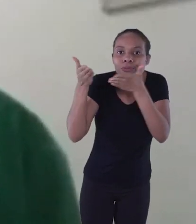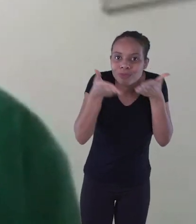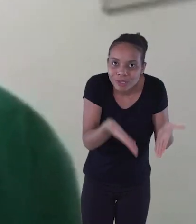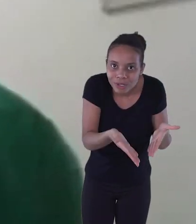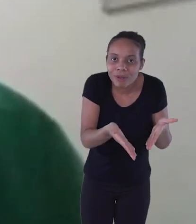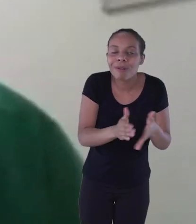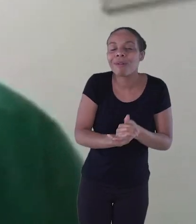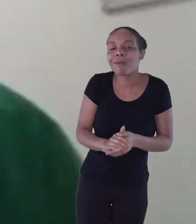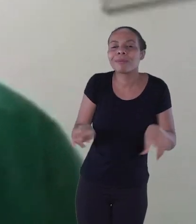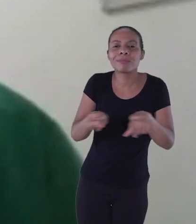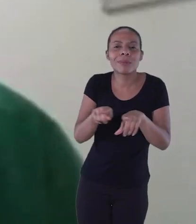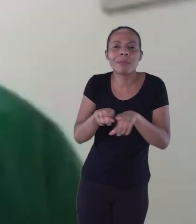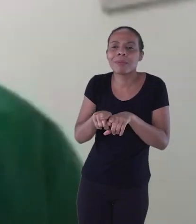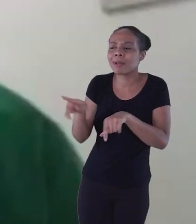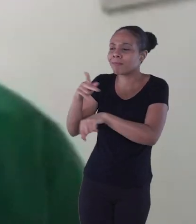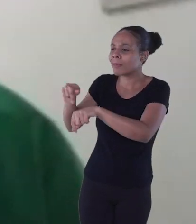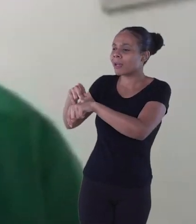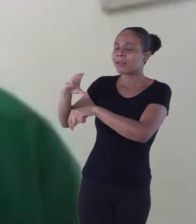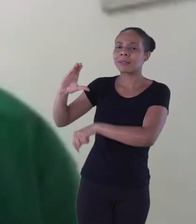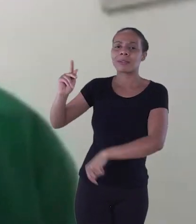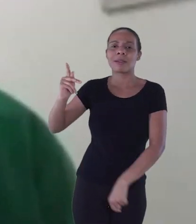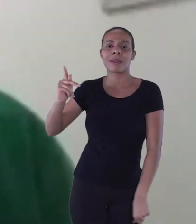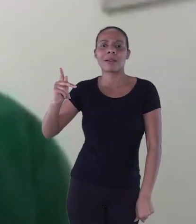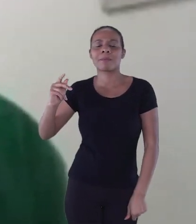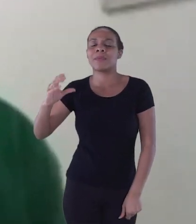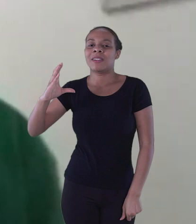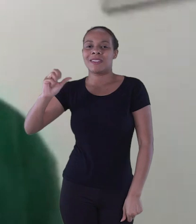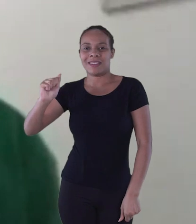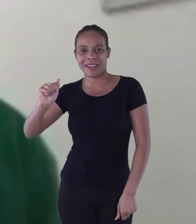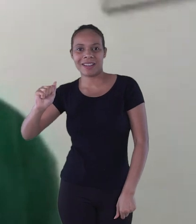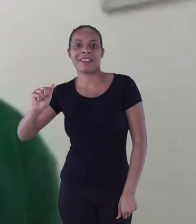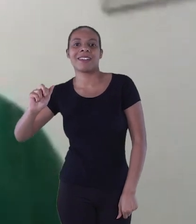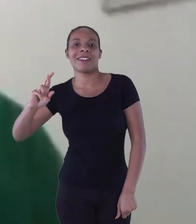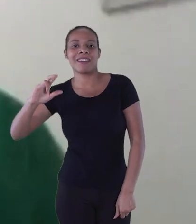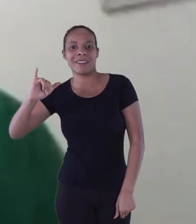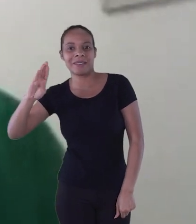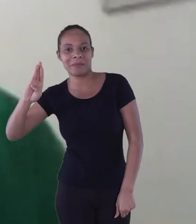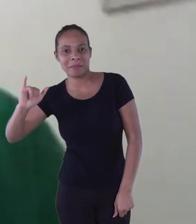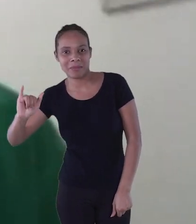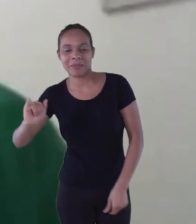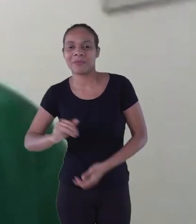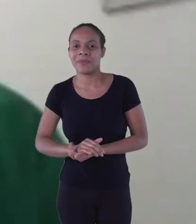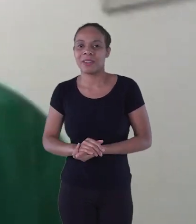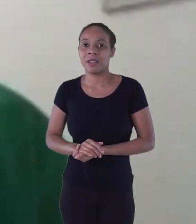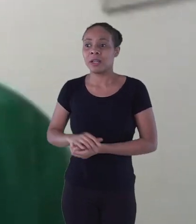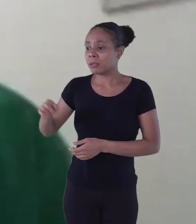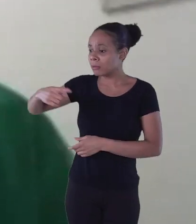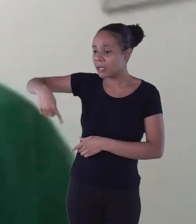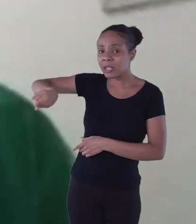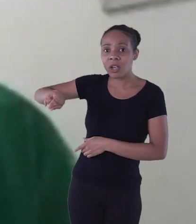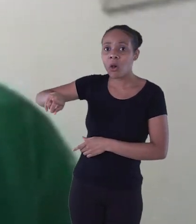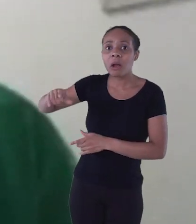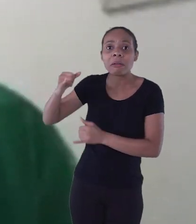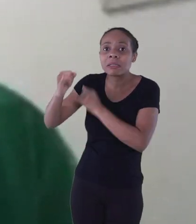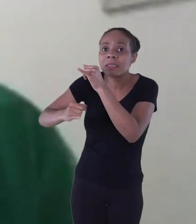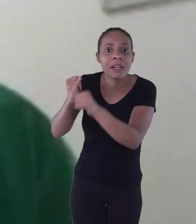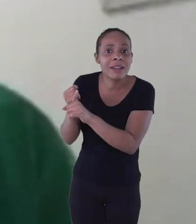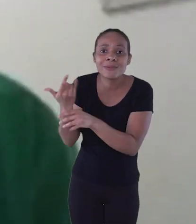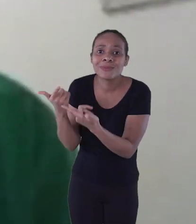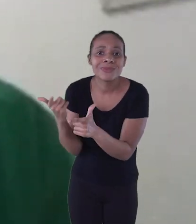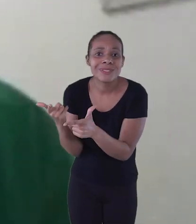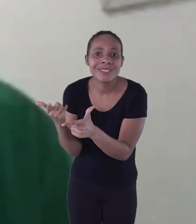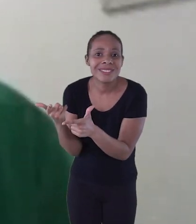Caribe, tudo sem internet, sem Instagram, só com quê? Só com conexão, com marinheiros, com